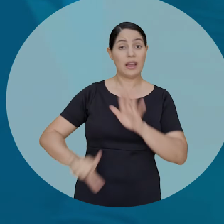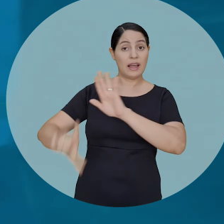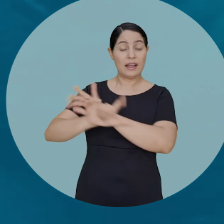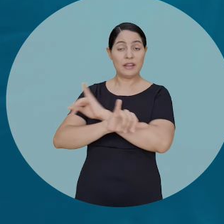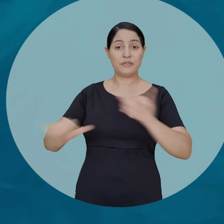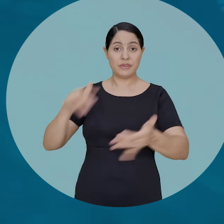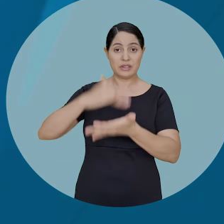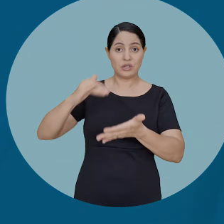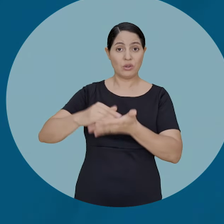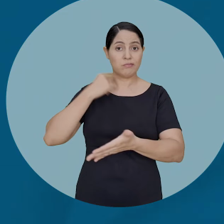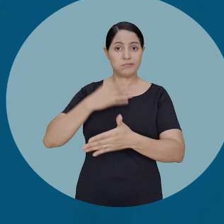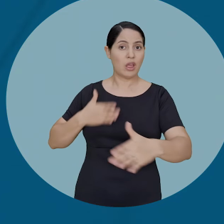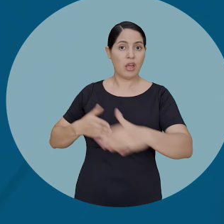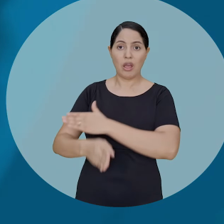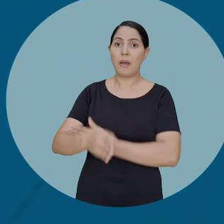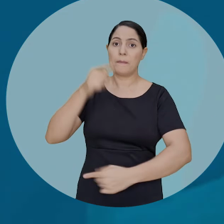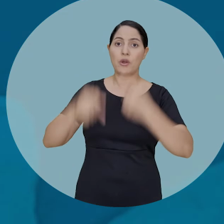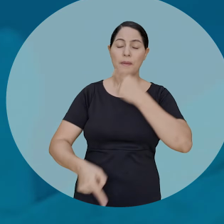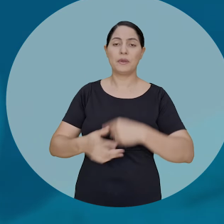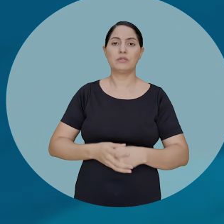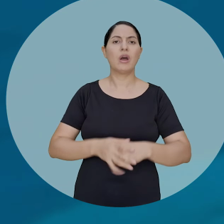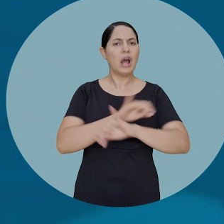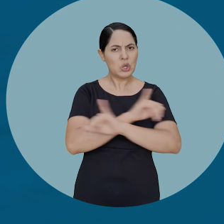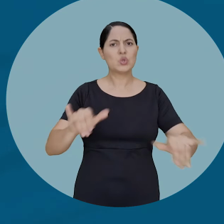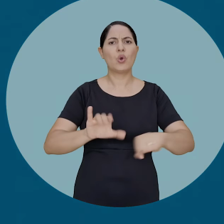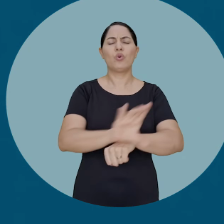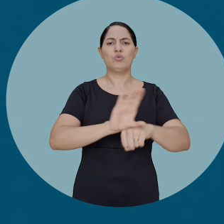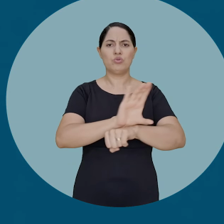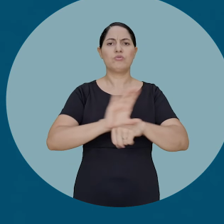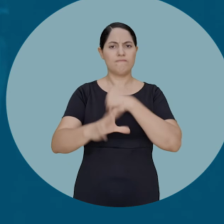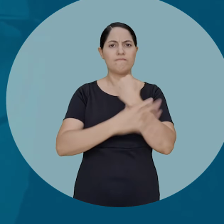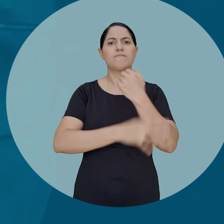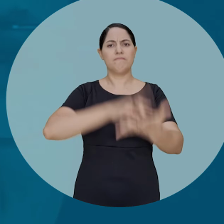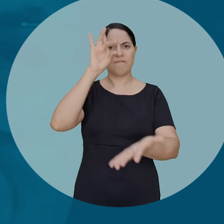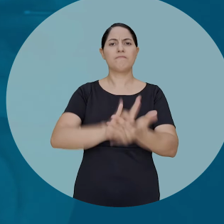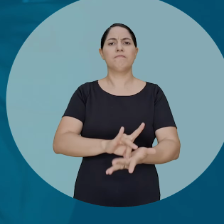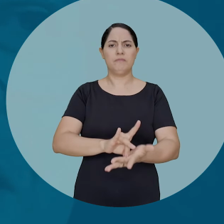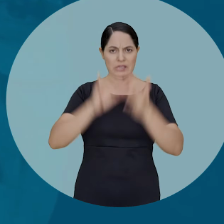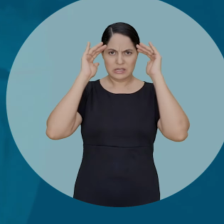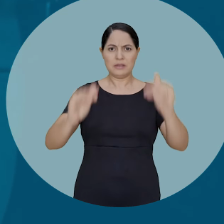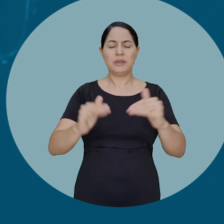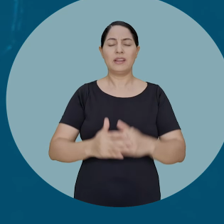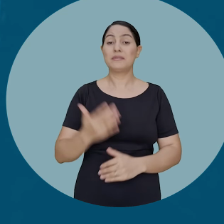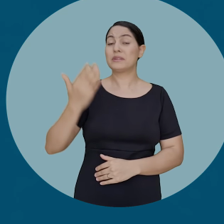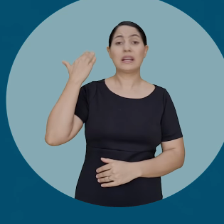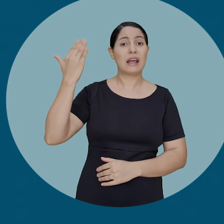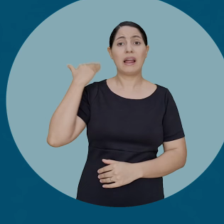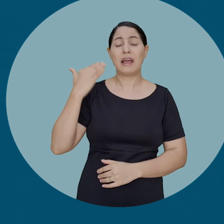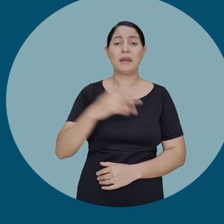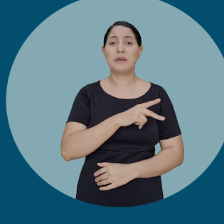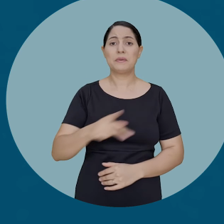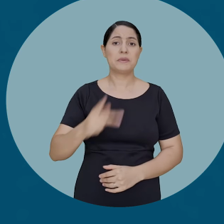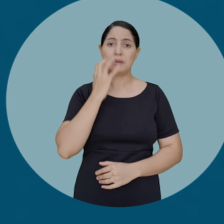uma norma do direito positivo infraconstitucional para dizer a Constituição tem que ser cumprida. Mas naquela época o presidente Sarney